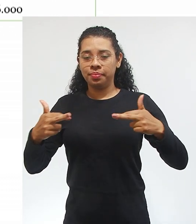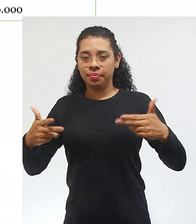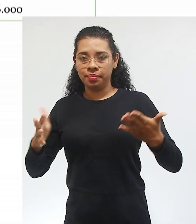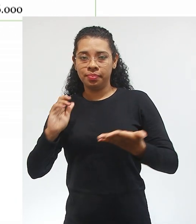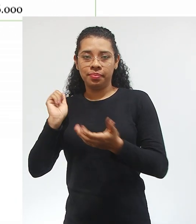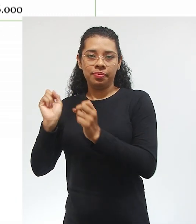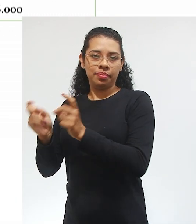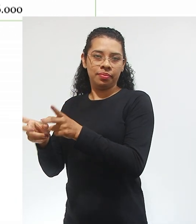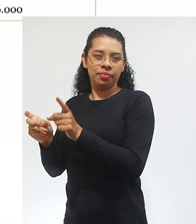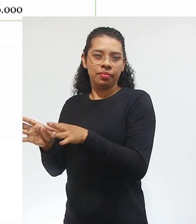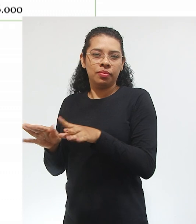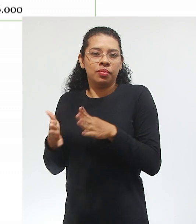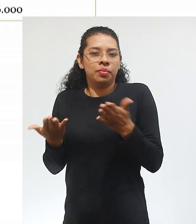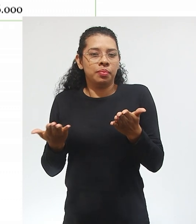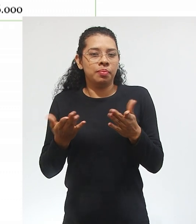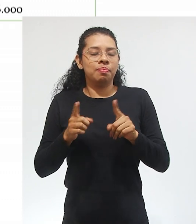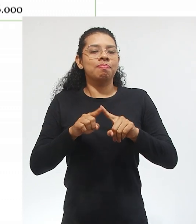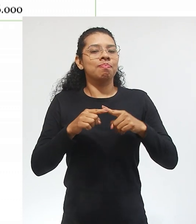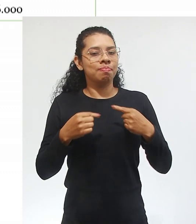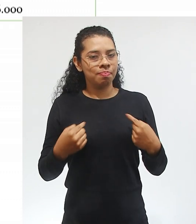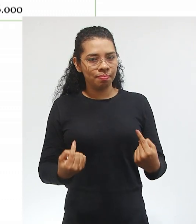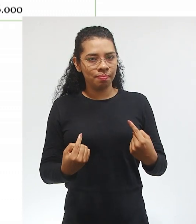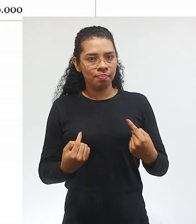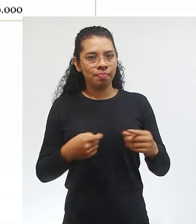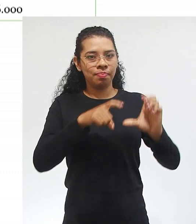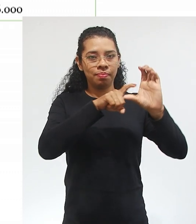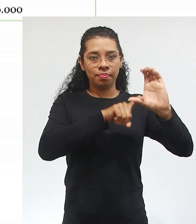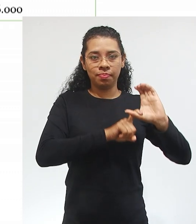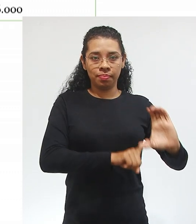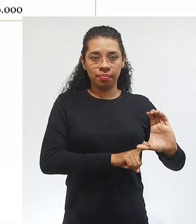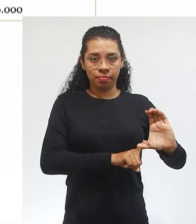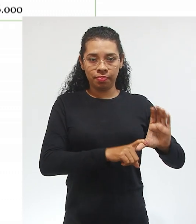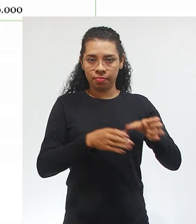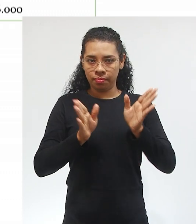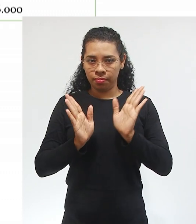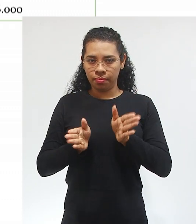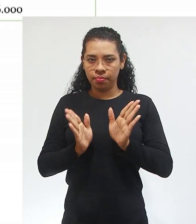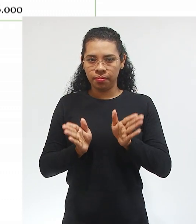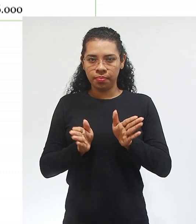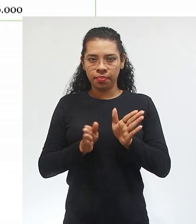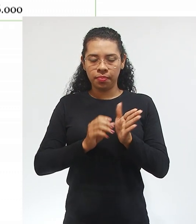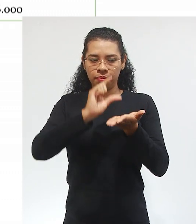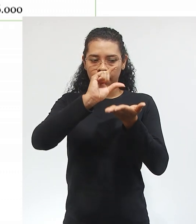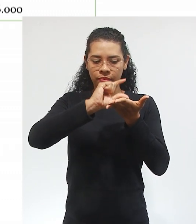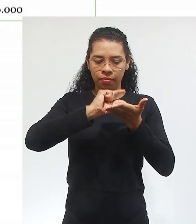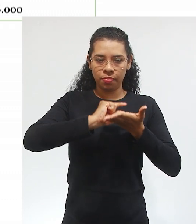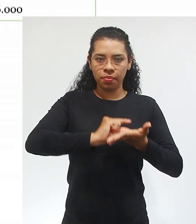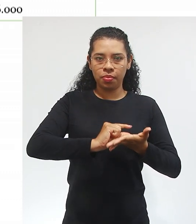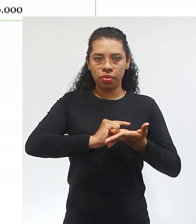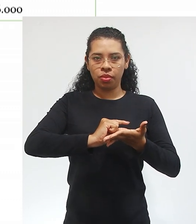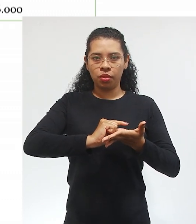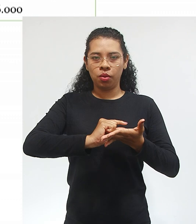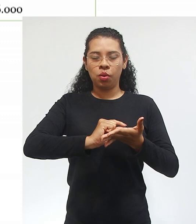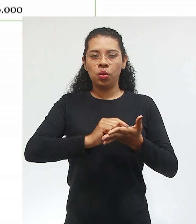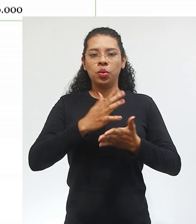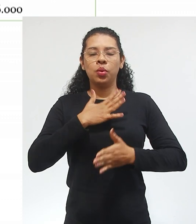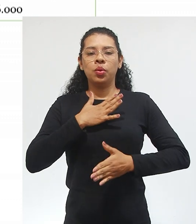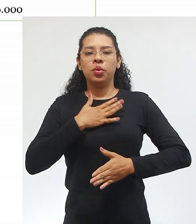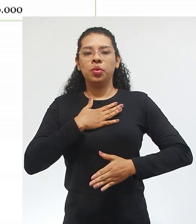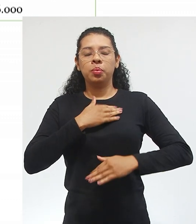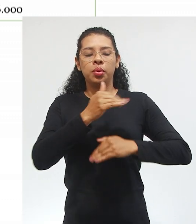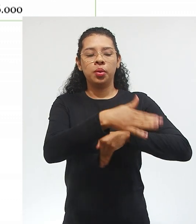nome é custo de mercadoria vendida, mas é uma despesa, ok? Então aqui, nesse momento que eu dou baixa lá no meu